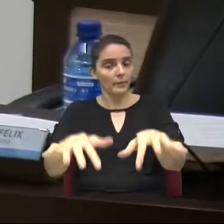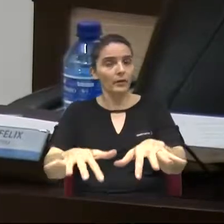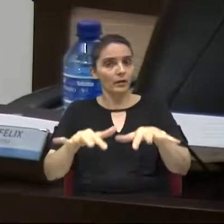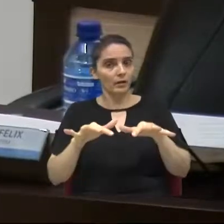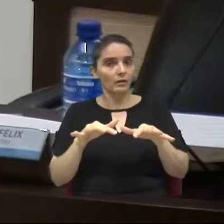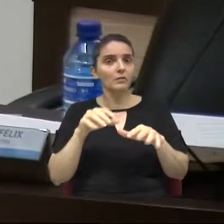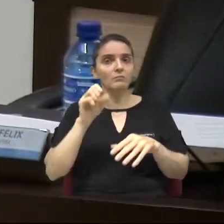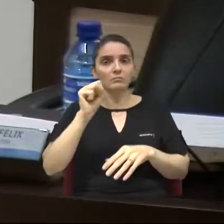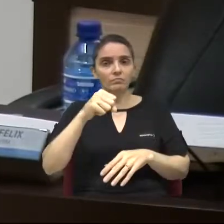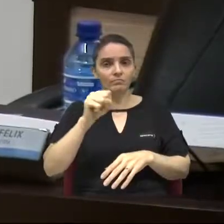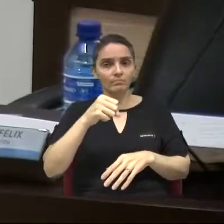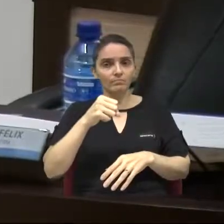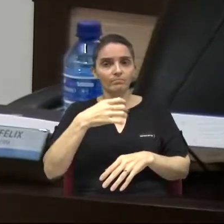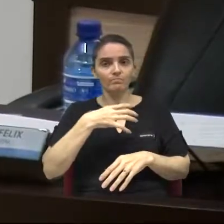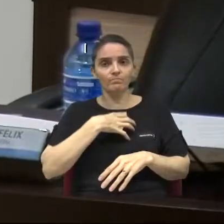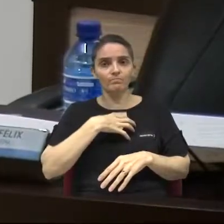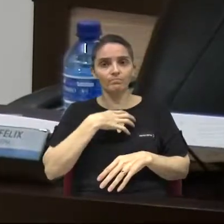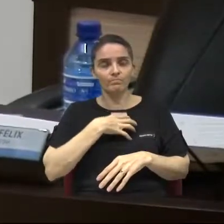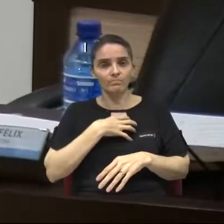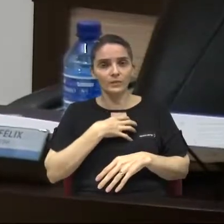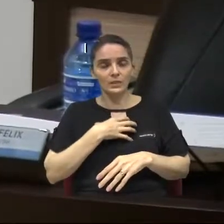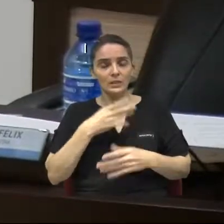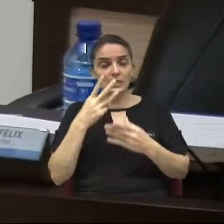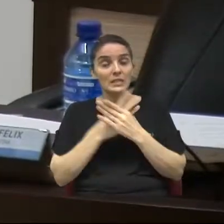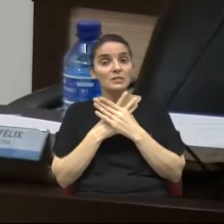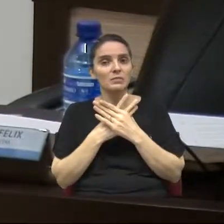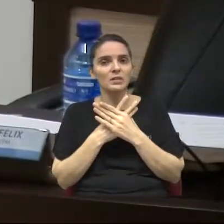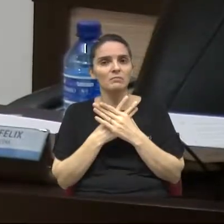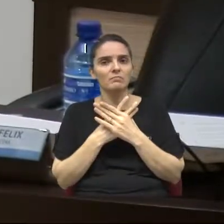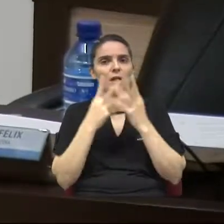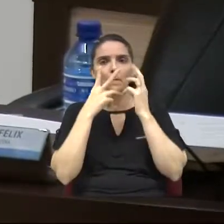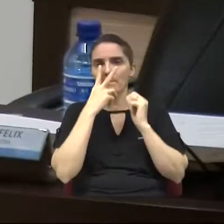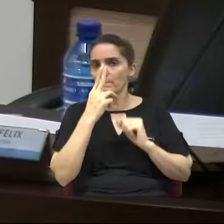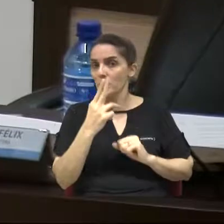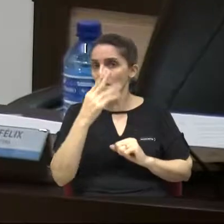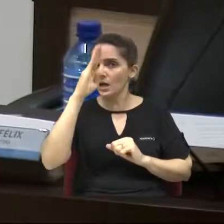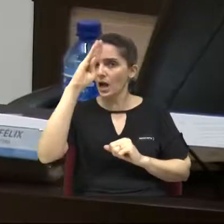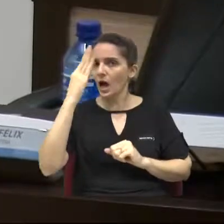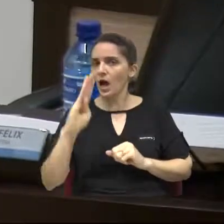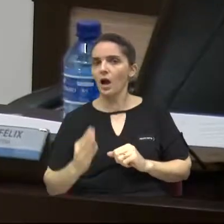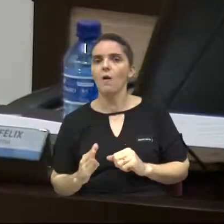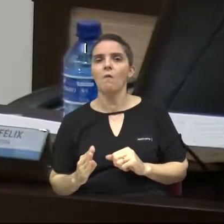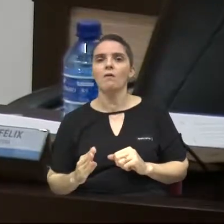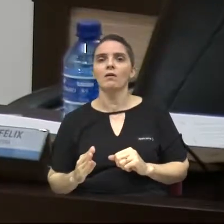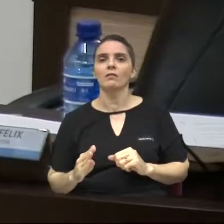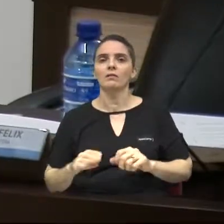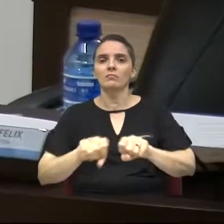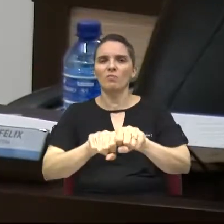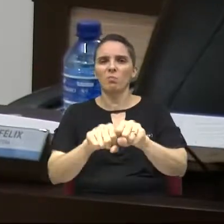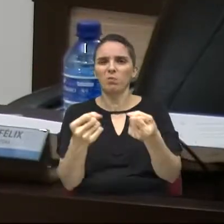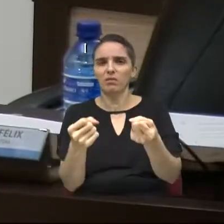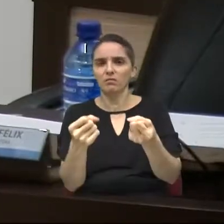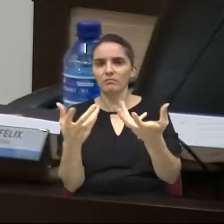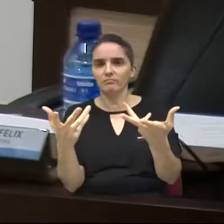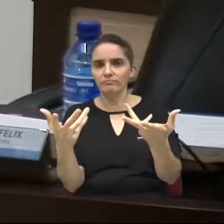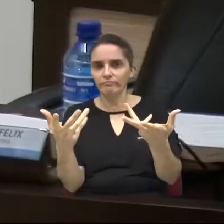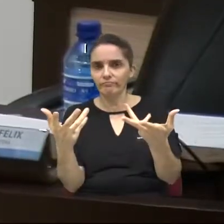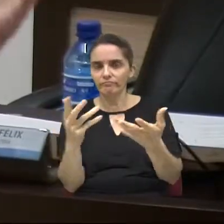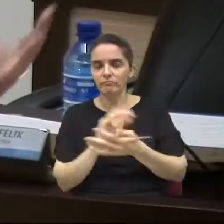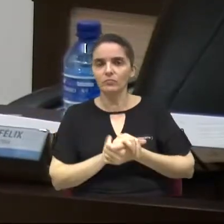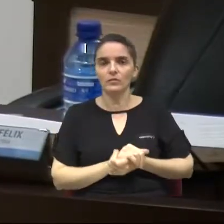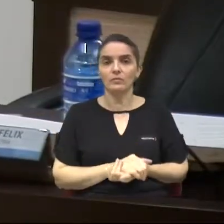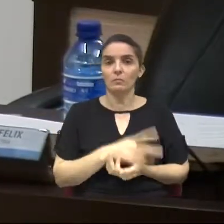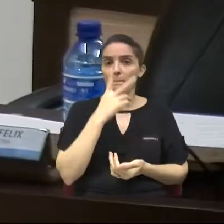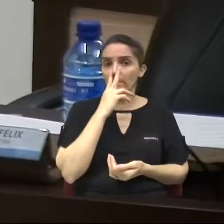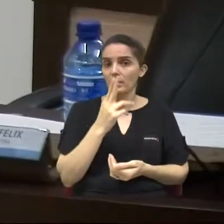sim, está sendo colocada em uma situação que a sua honra, de uma forma até subjetiva,